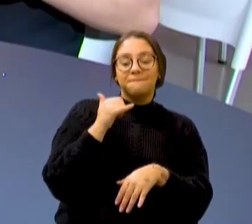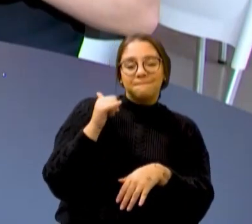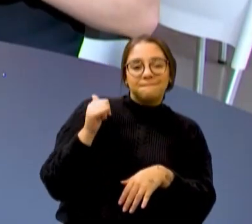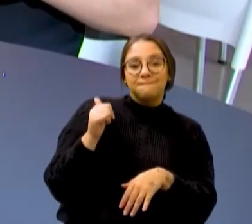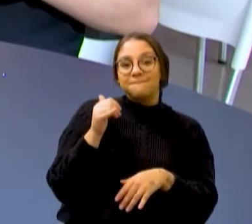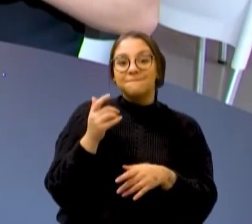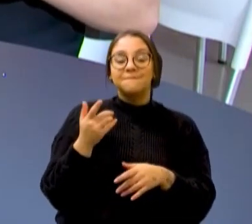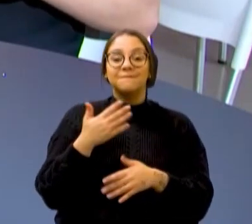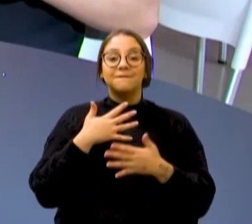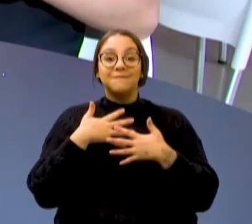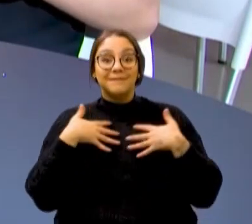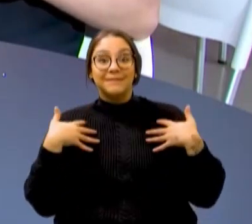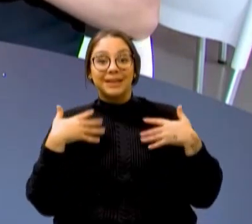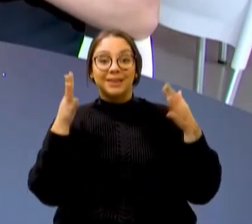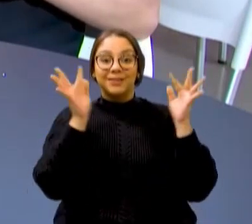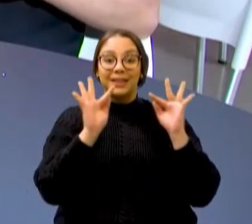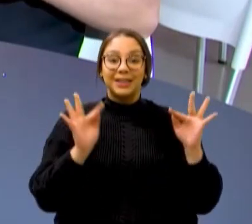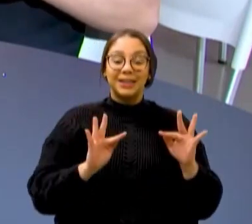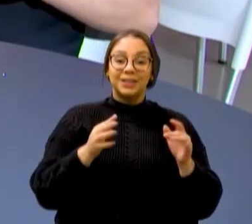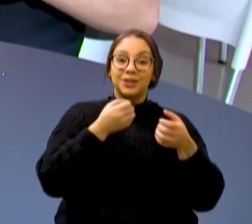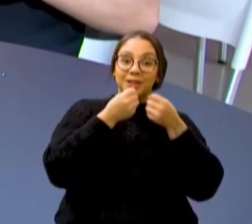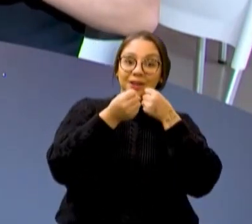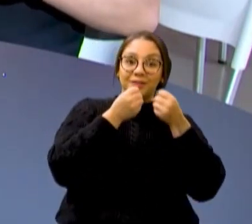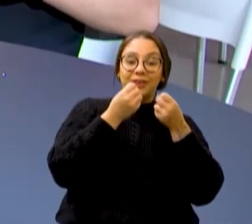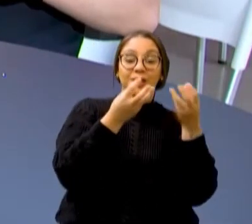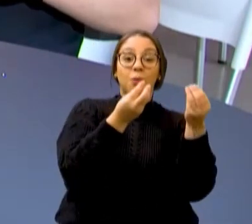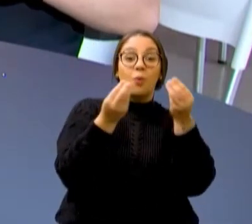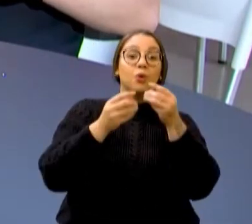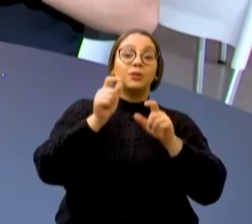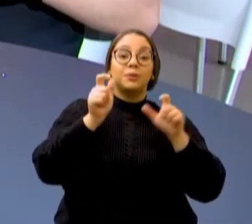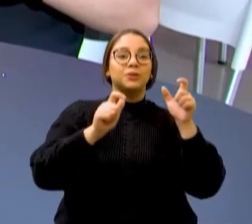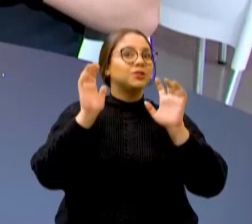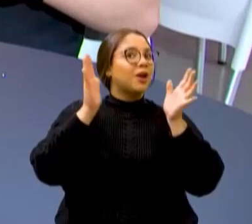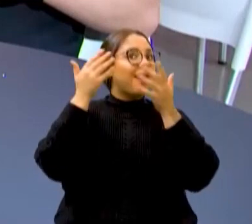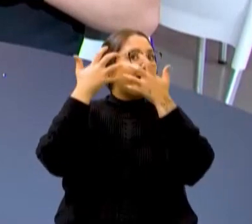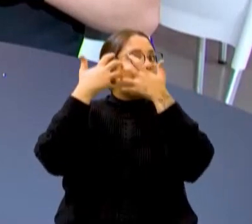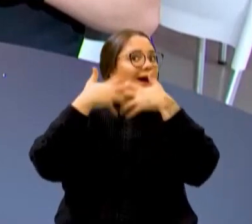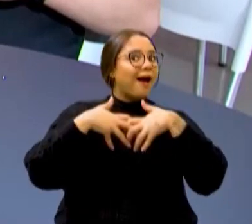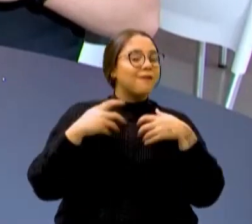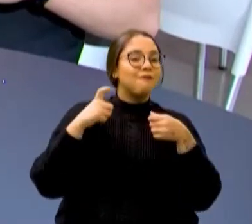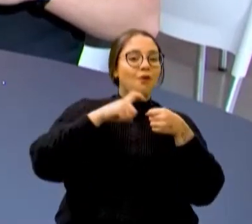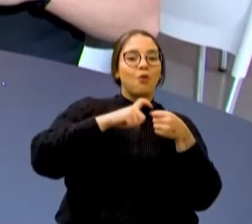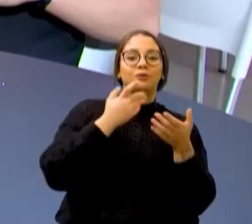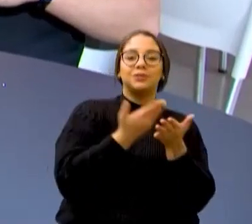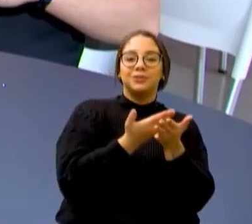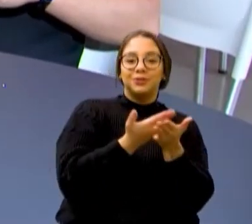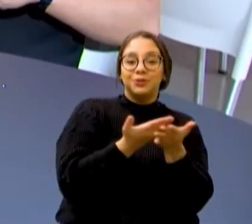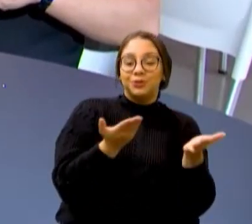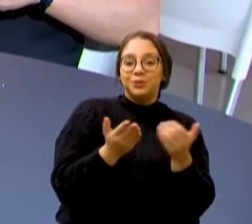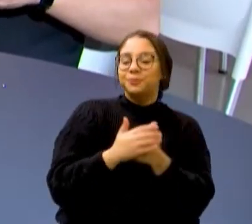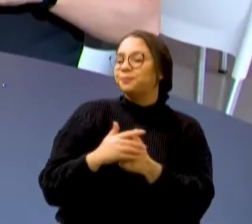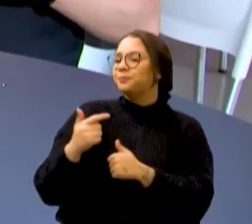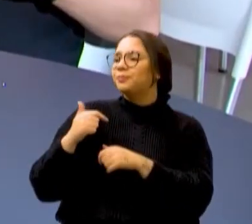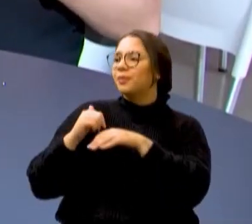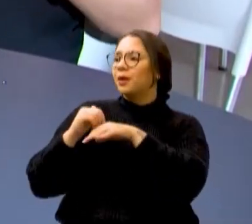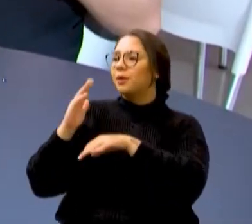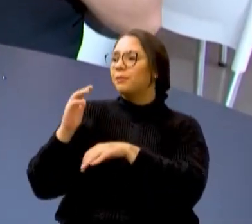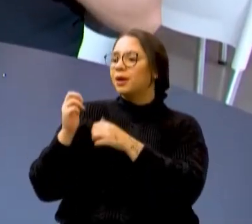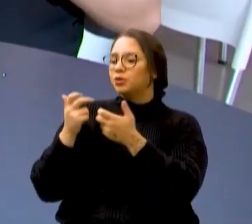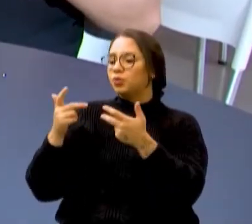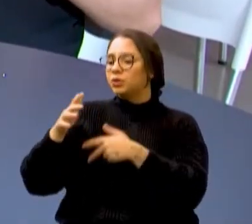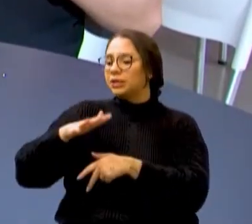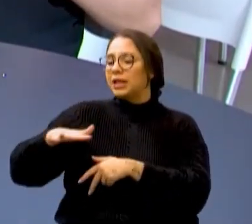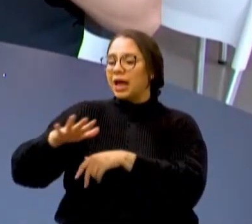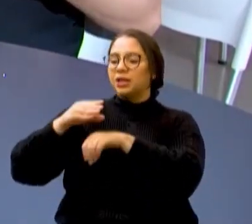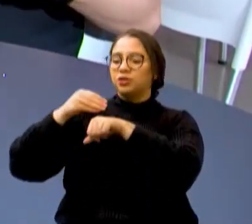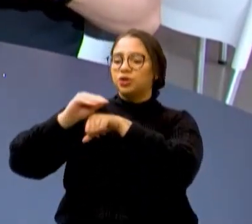bastante empolgada, né, com essa entrevista, muita gente pensando em voltar para os estudos. Acho que mais